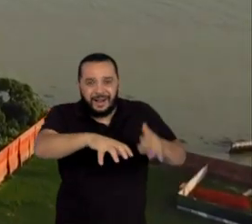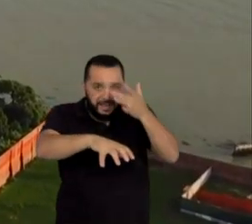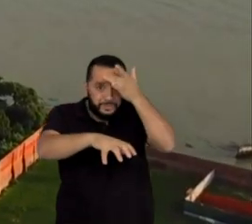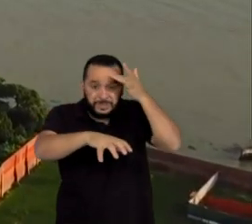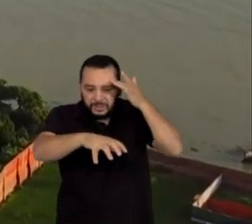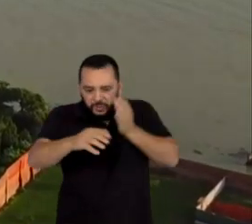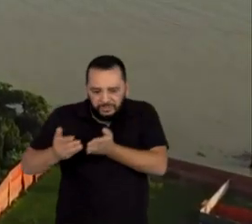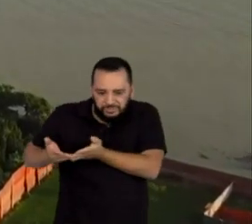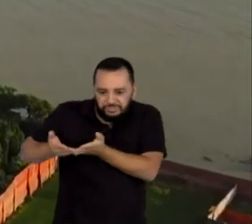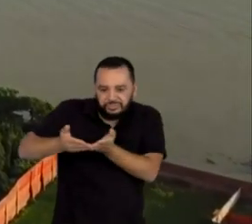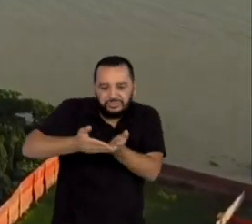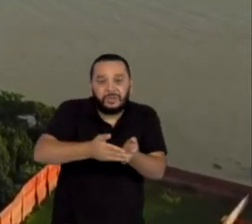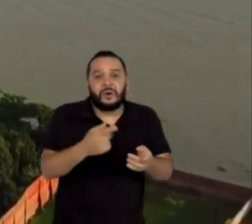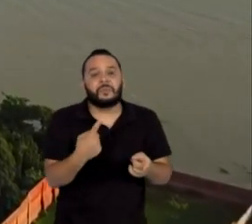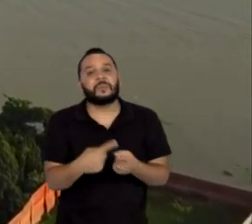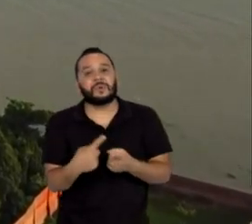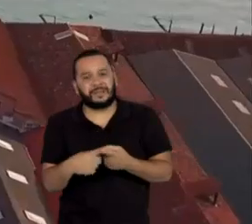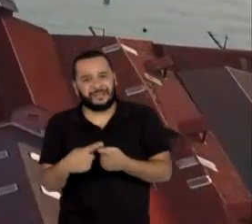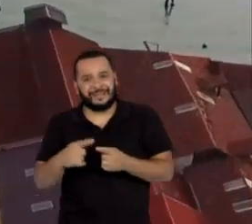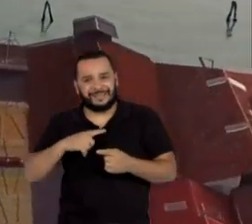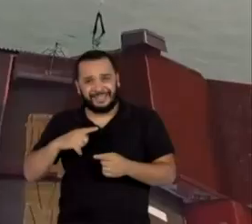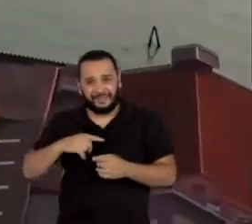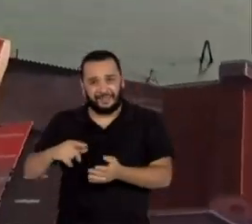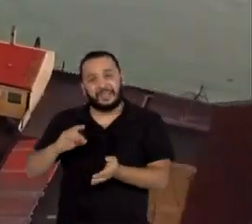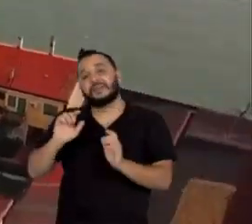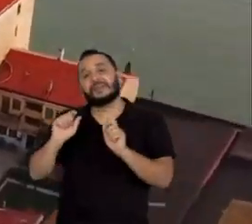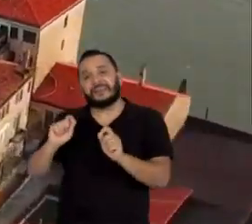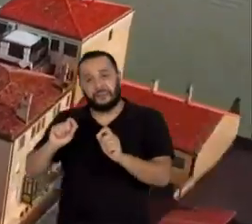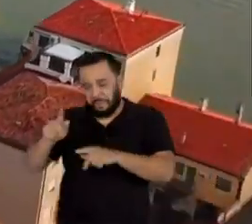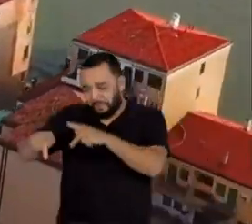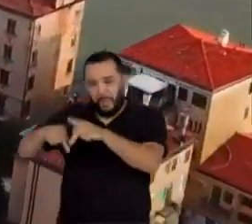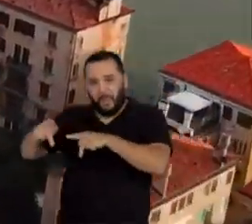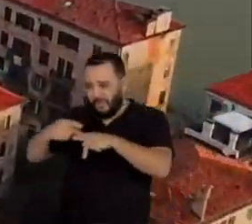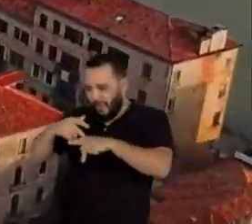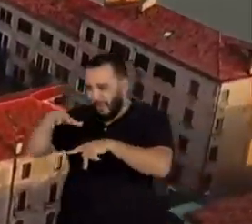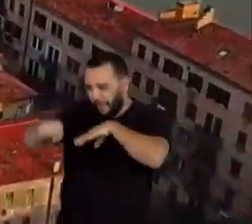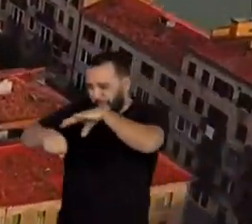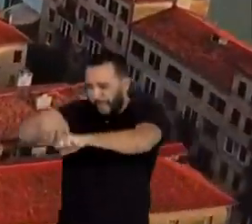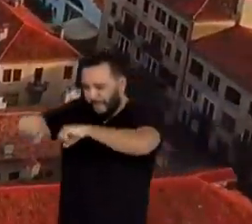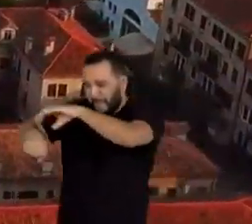sucessivas invasões germânicas e hunas. Nessa região de Vêneto